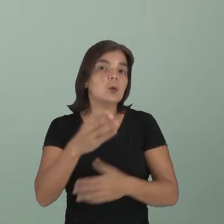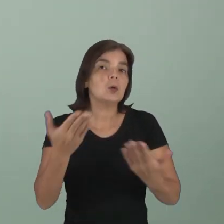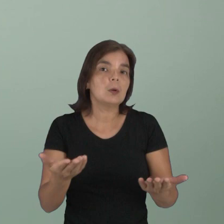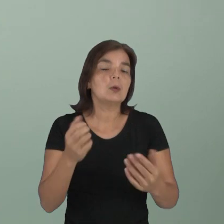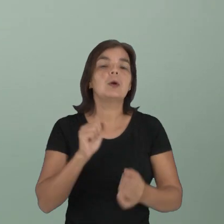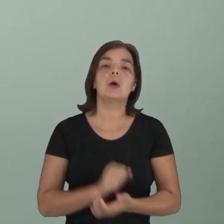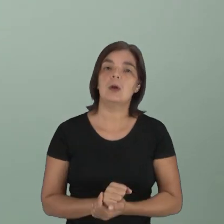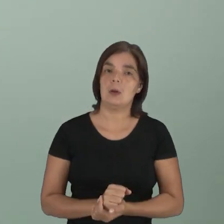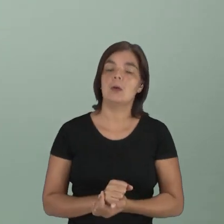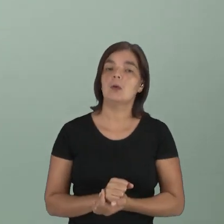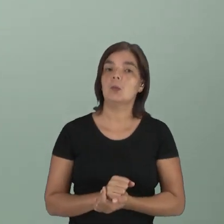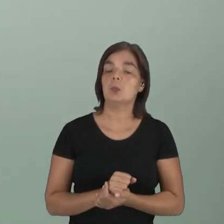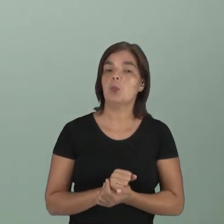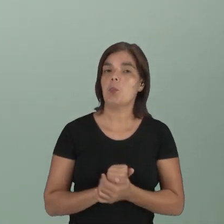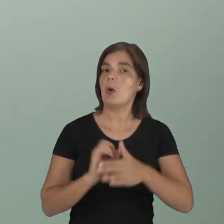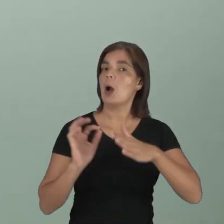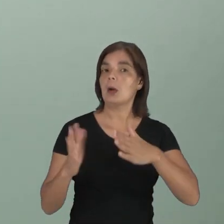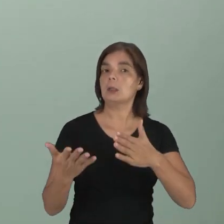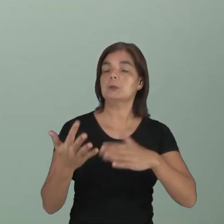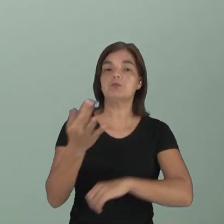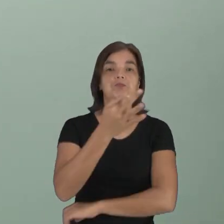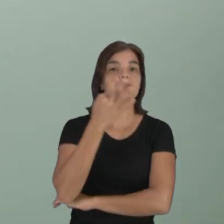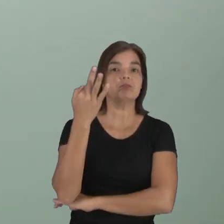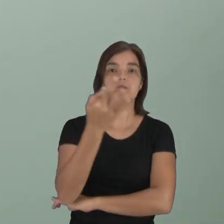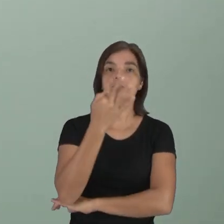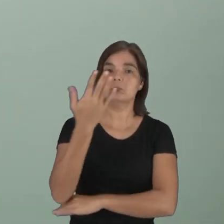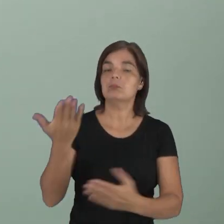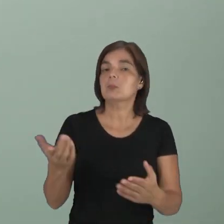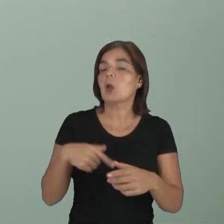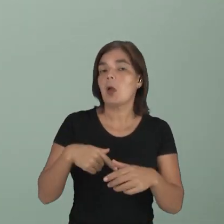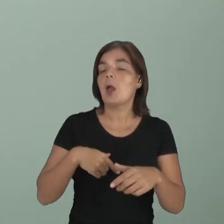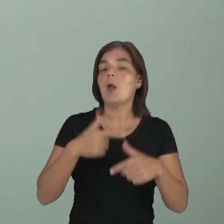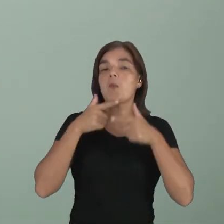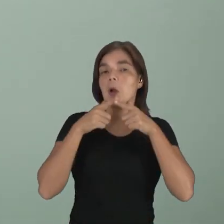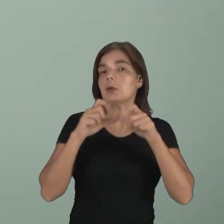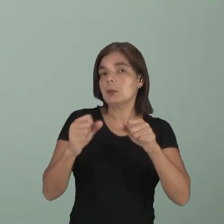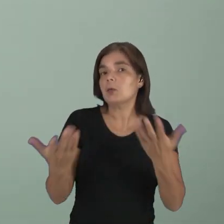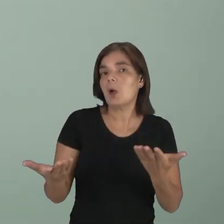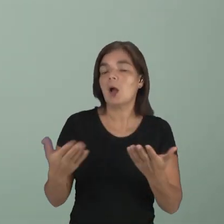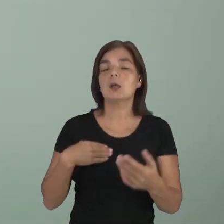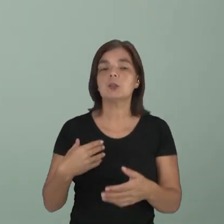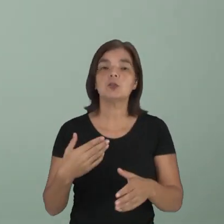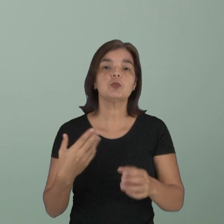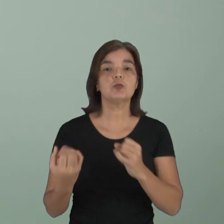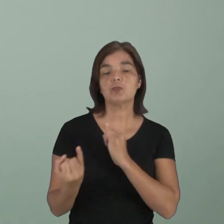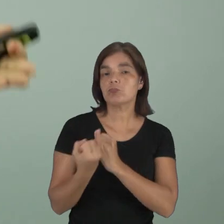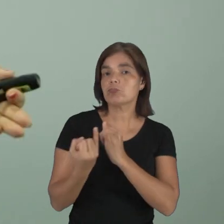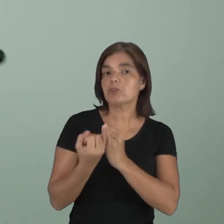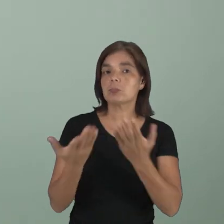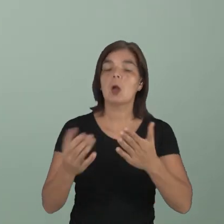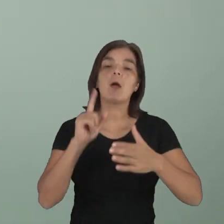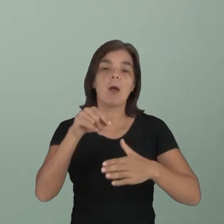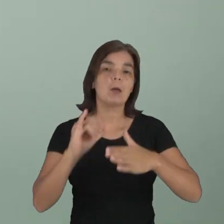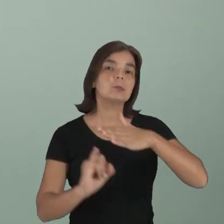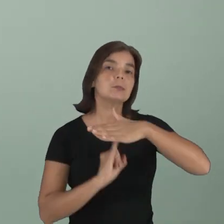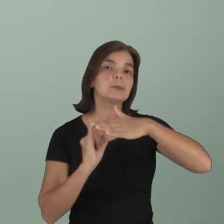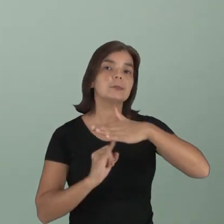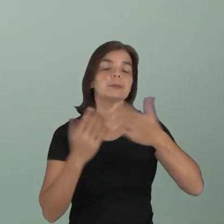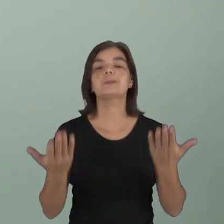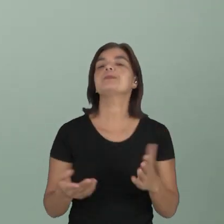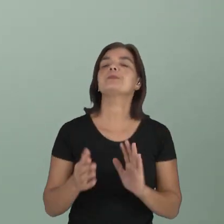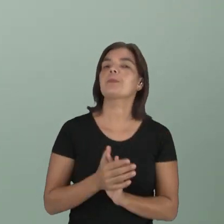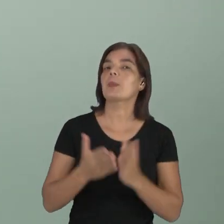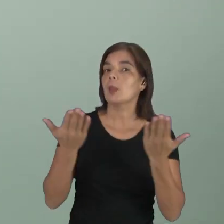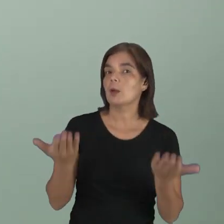utilizar uma formalidade maior. É uma linguagem descontraída, logo é a linguagem informal. Já